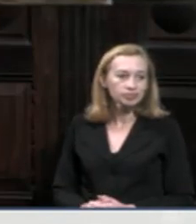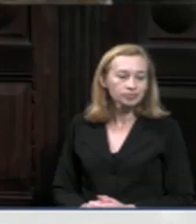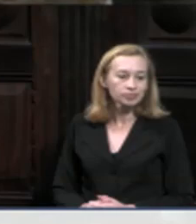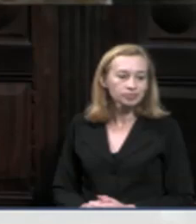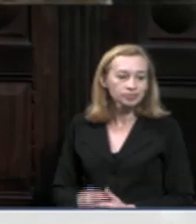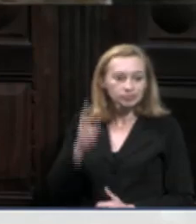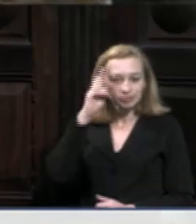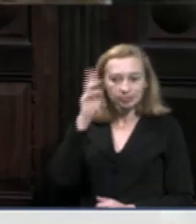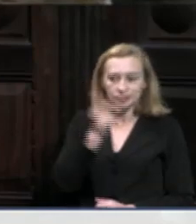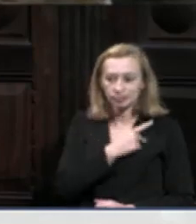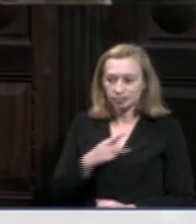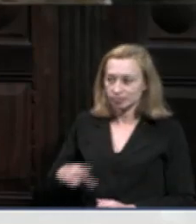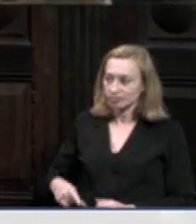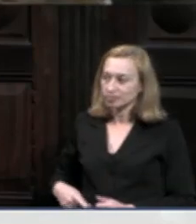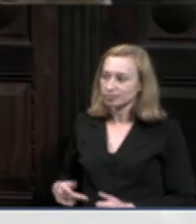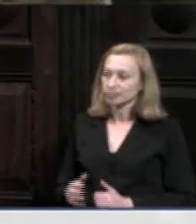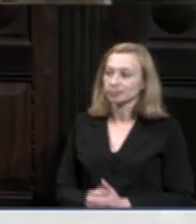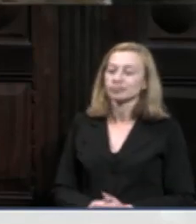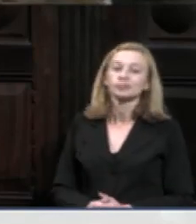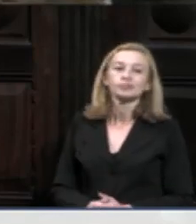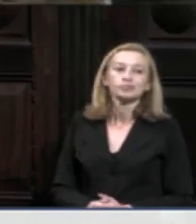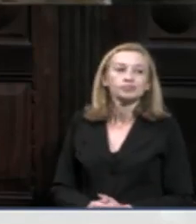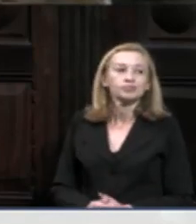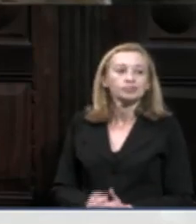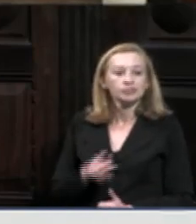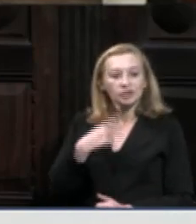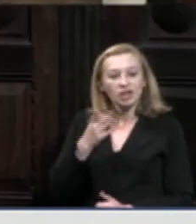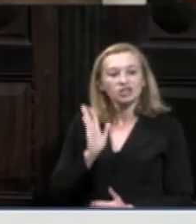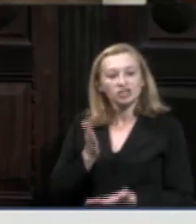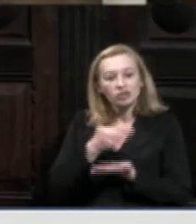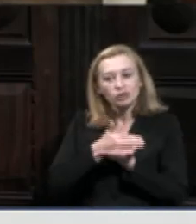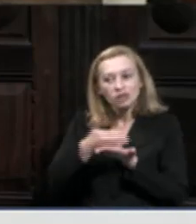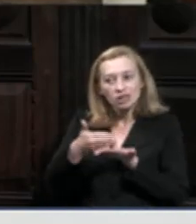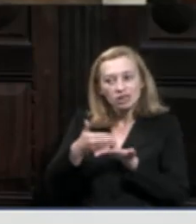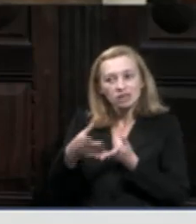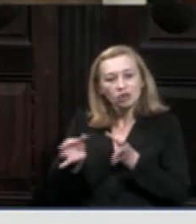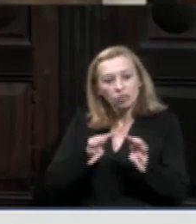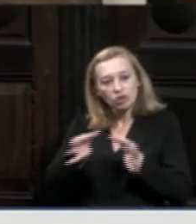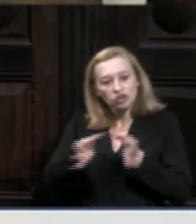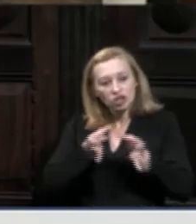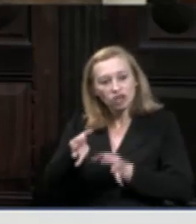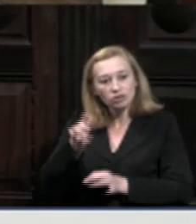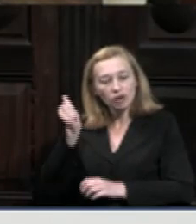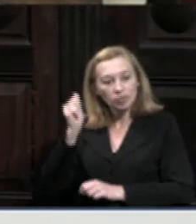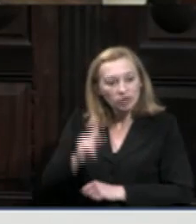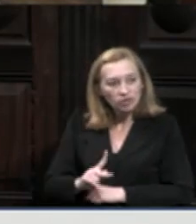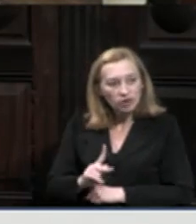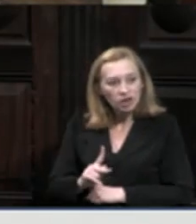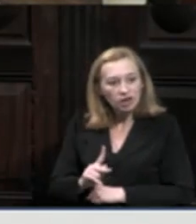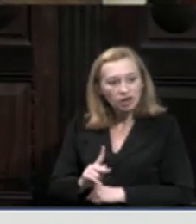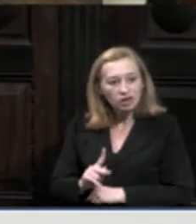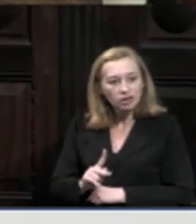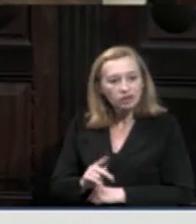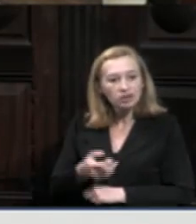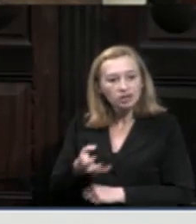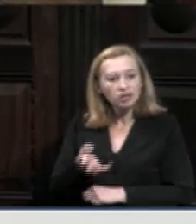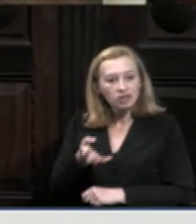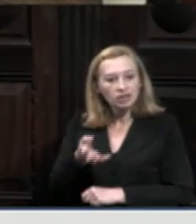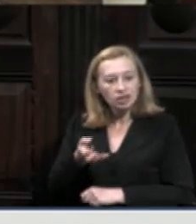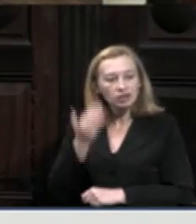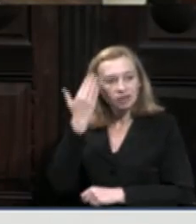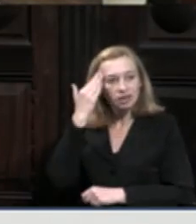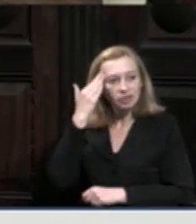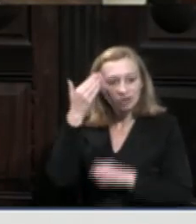Senhor presidente, como eu tenho repetido desde o início, esse é um projeto que, para ser aprovado, ele requer um entendimento